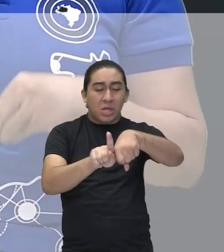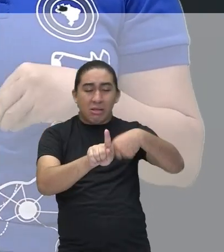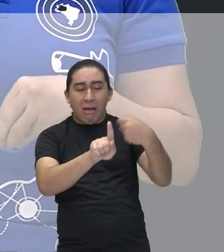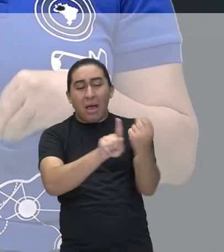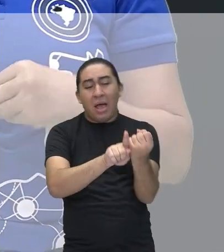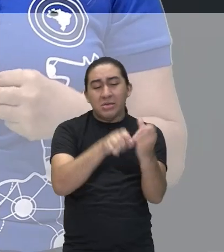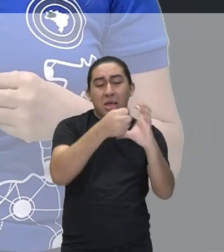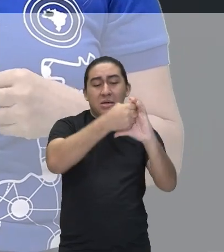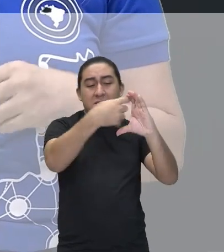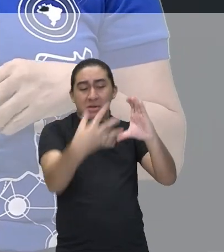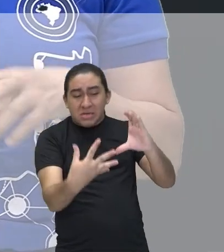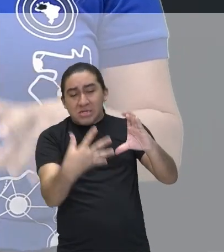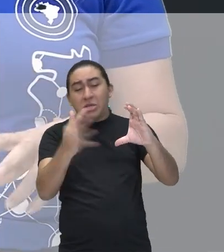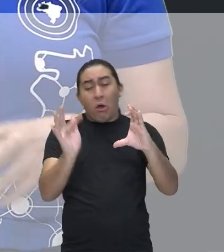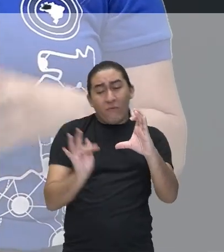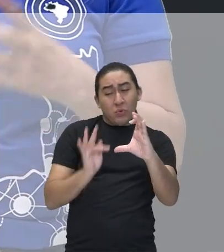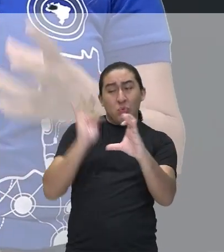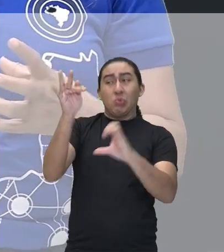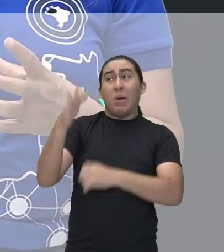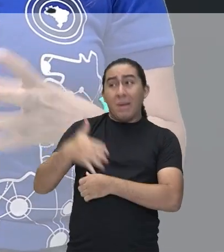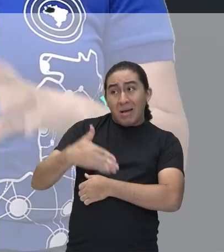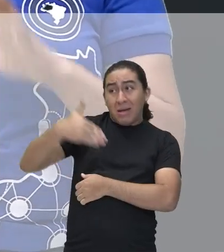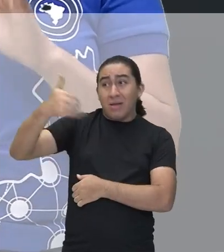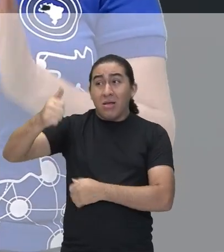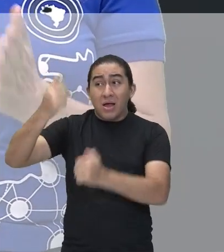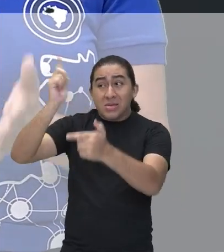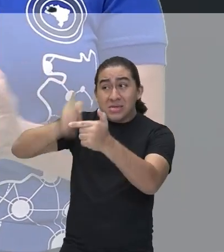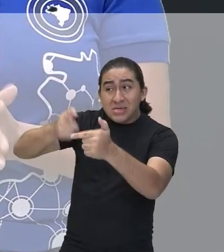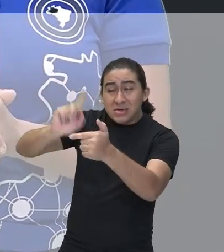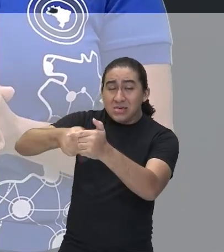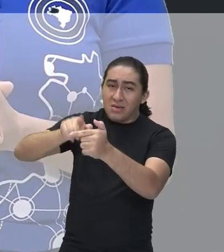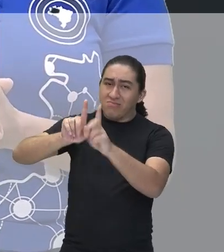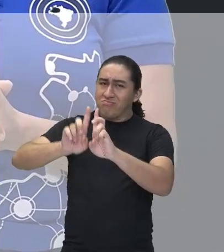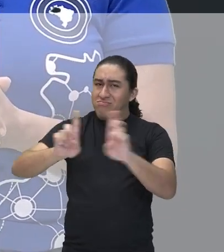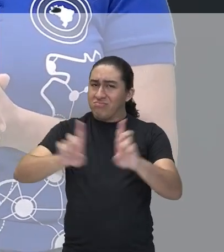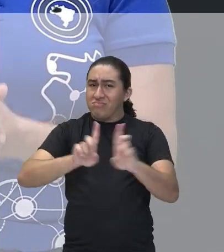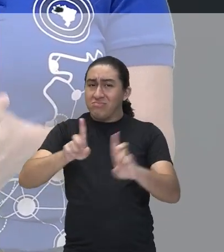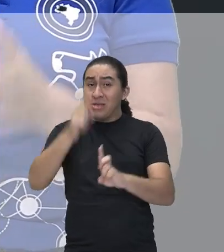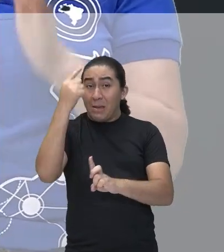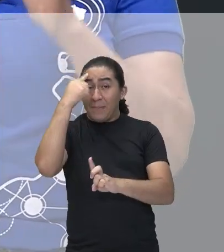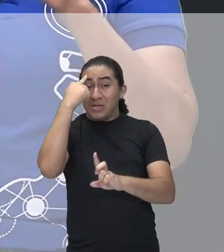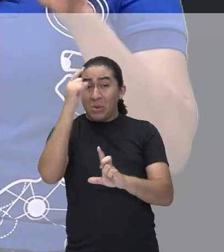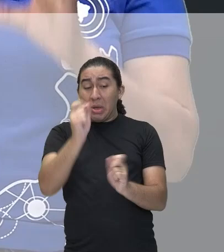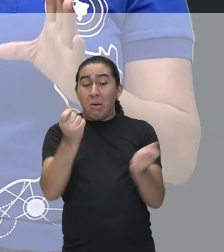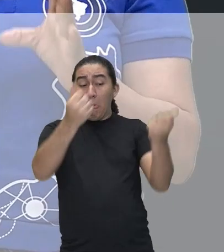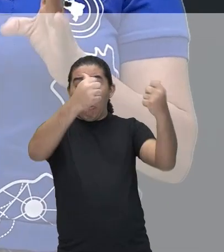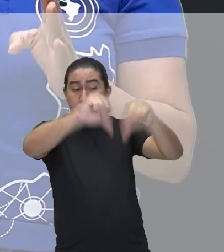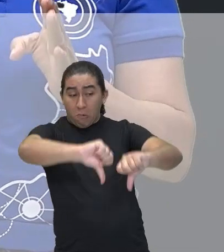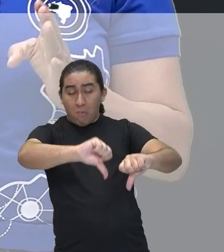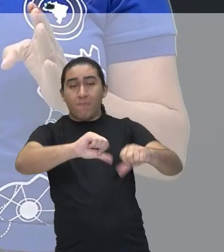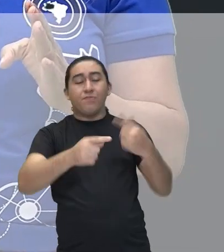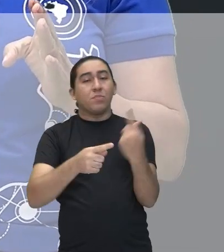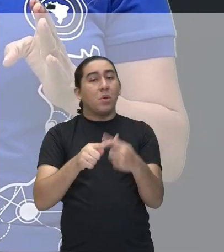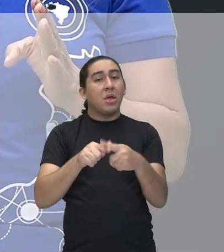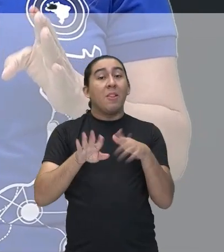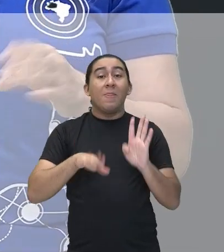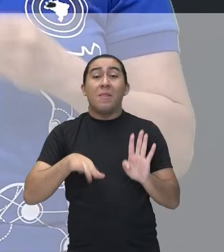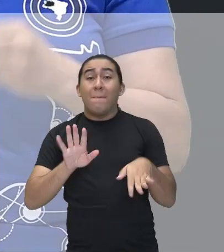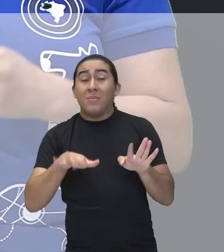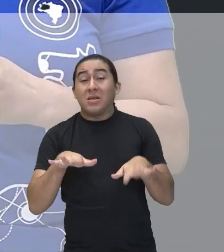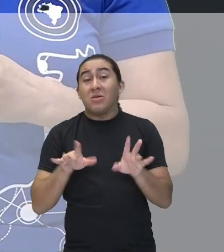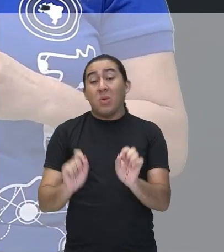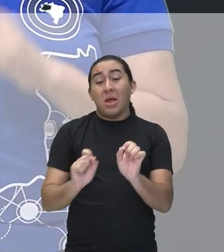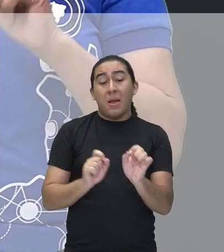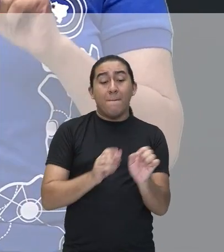não pretendo fazer minha crítica, e nesse momento do pessimismo, gente, porque dependendo da geração, eles